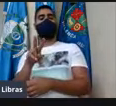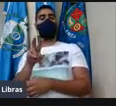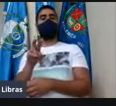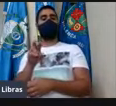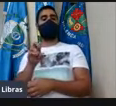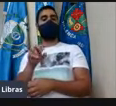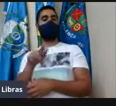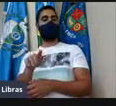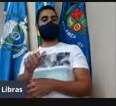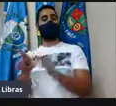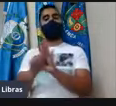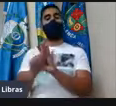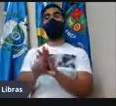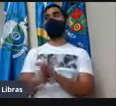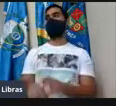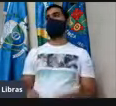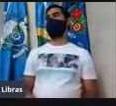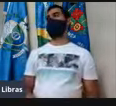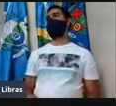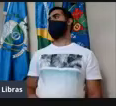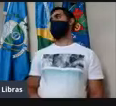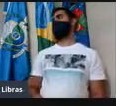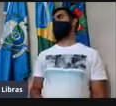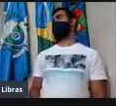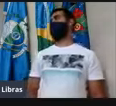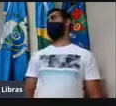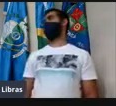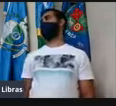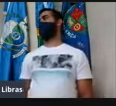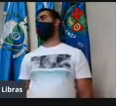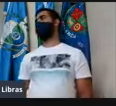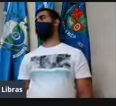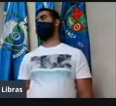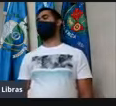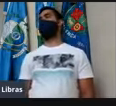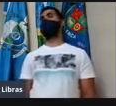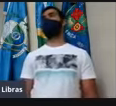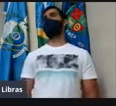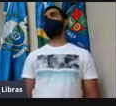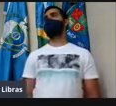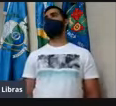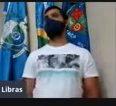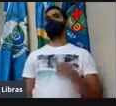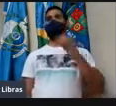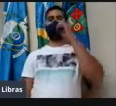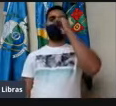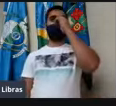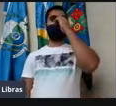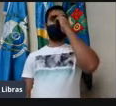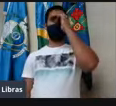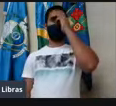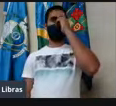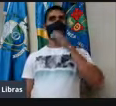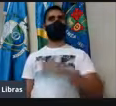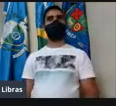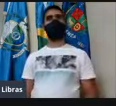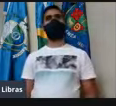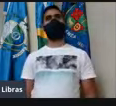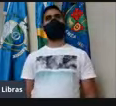lei. Vereador David Nogueira. Vereador Marcelo, vereadora